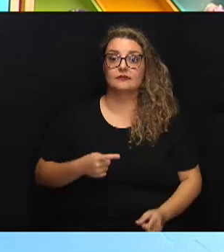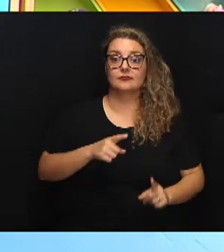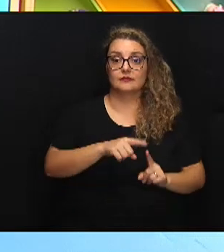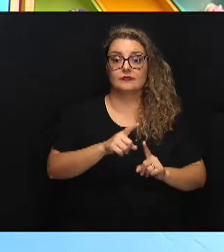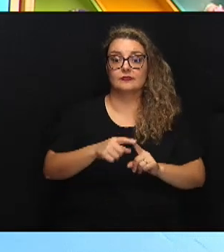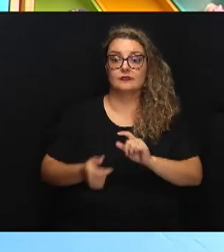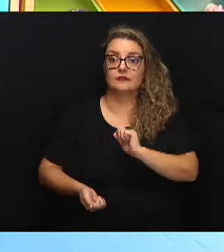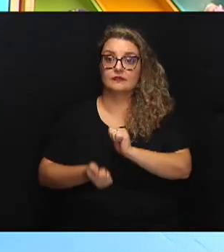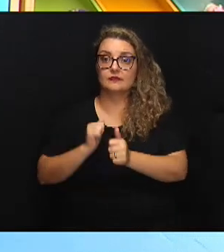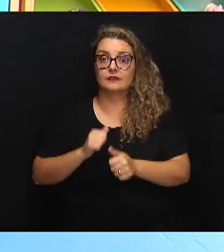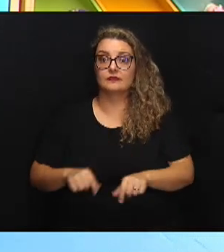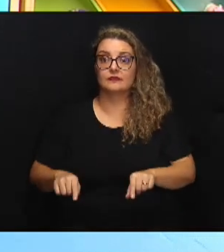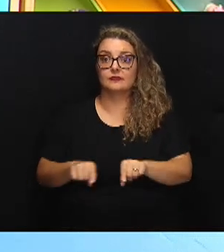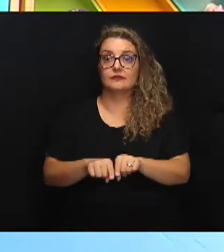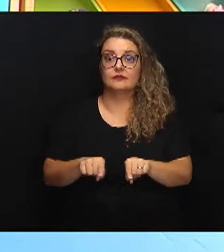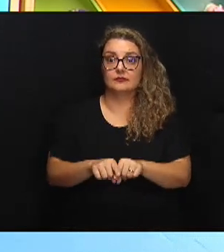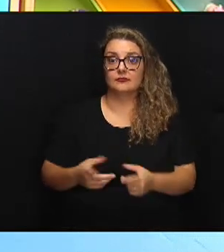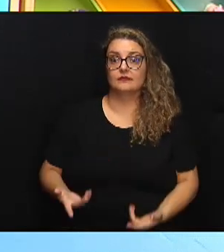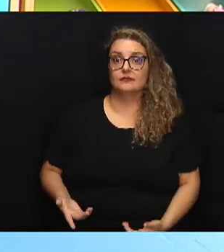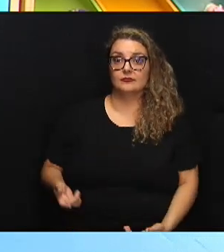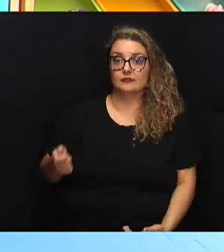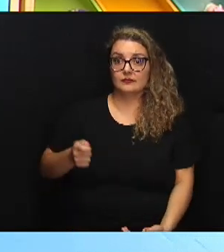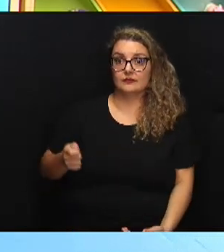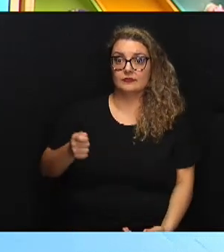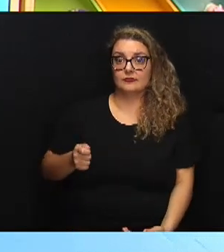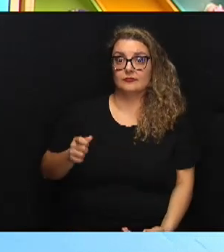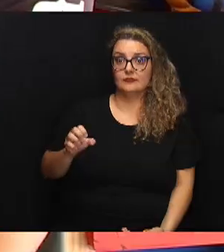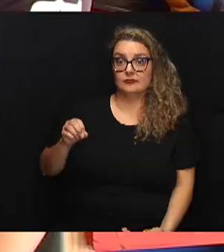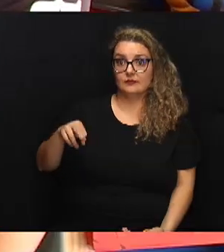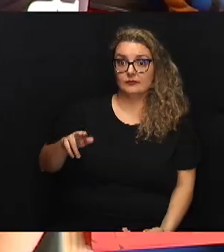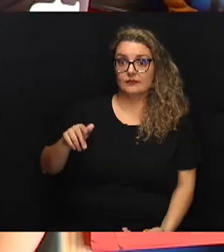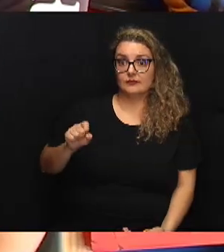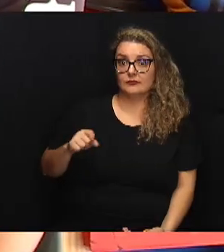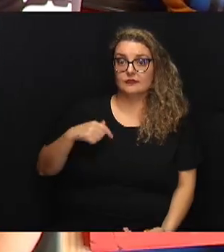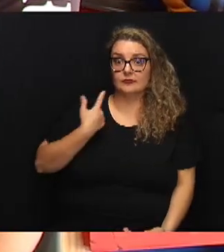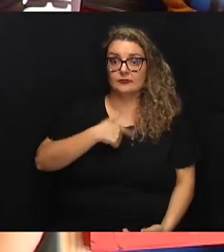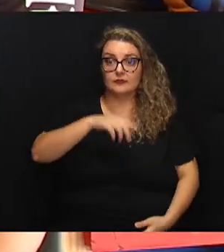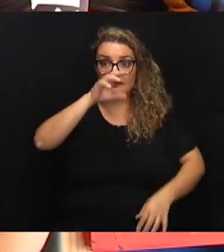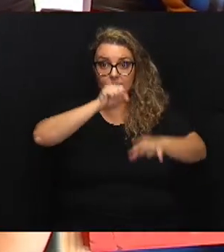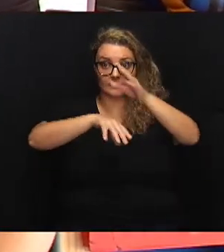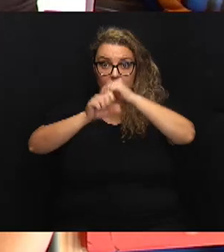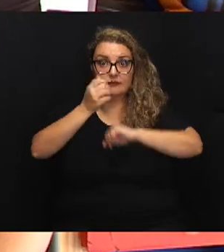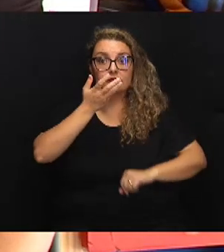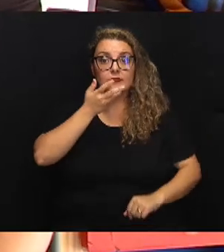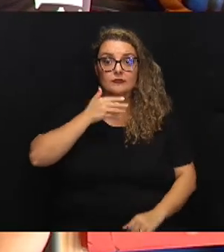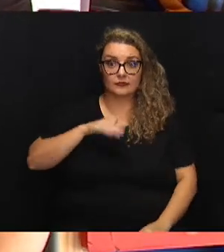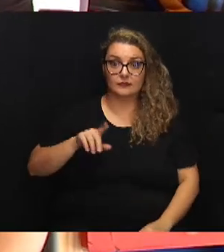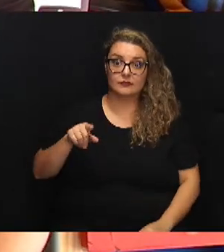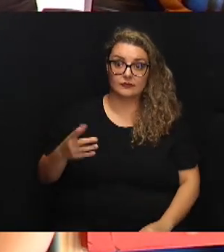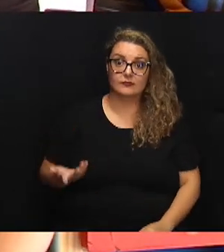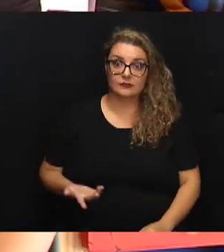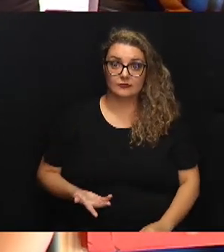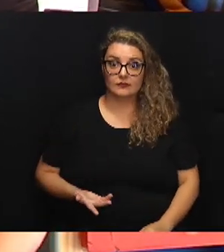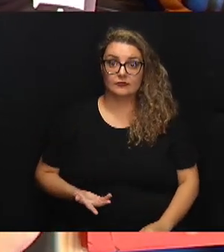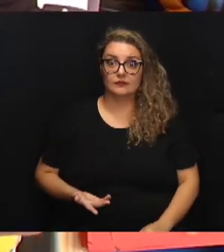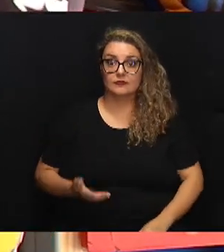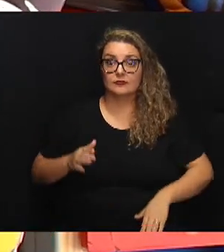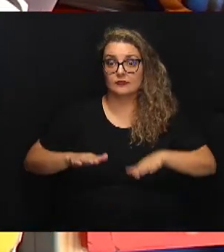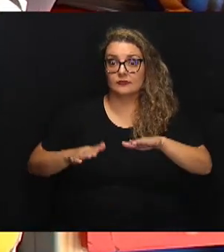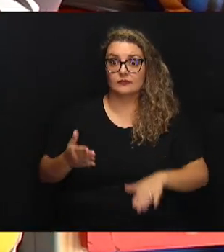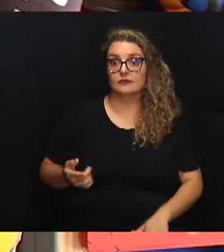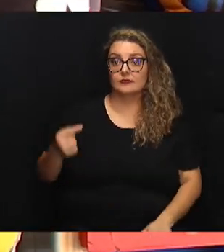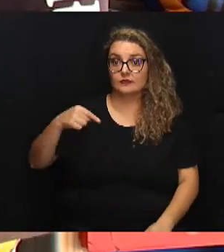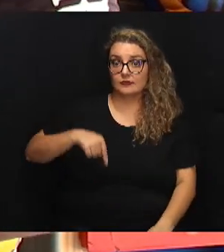modalidades de esportes também, em associações, em ONGs, a gente aprende muito com as crianças, né? Então, muitas das vezes a gente vem